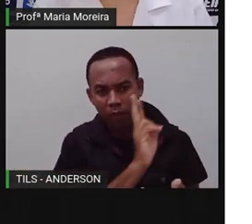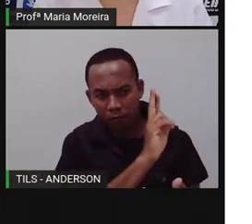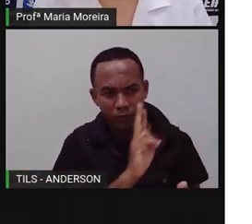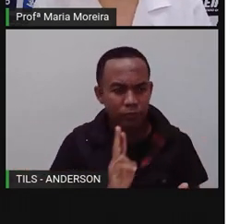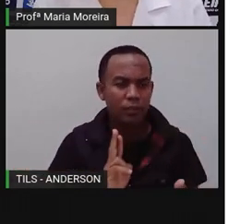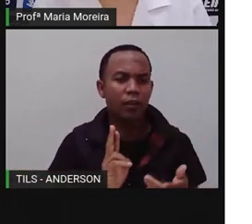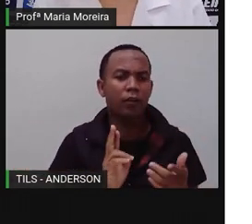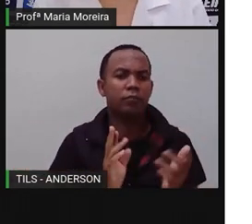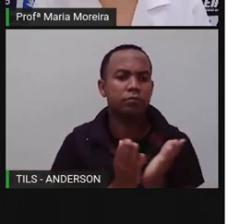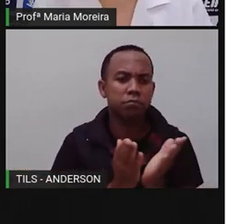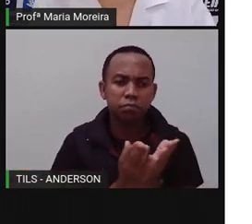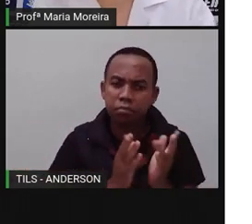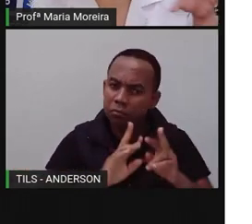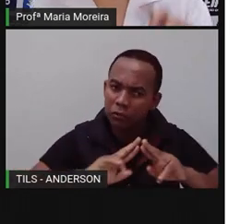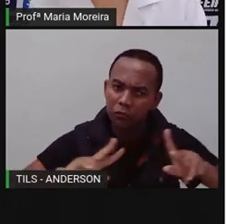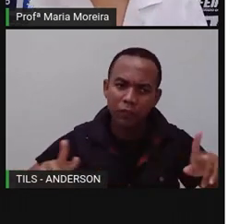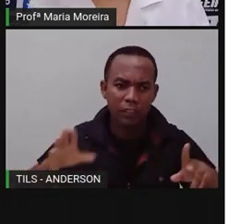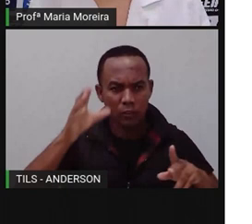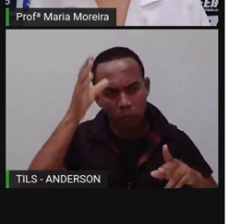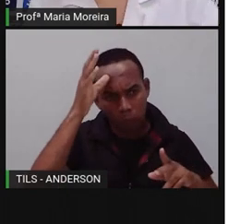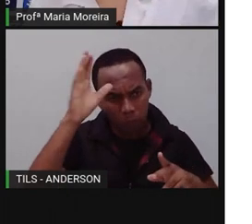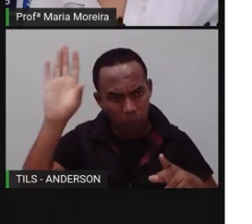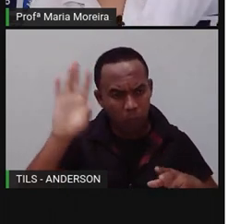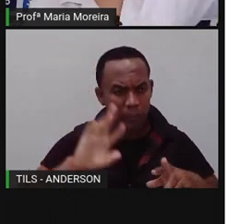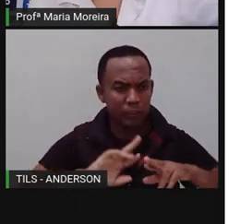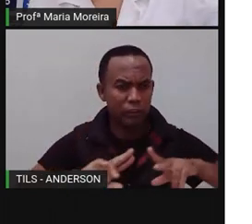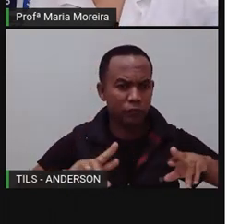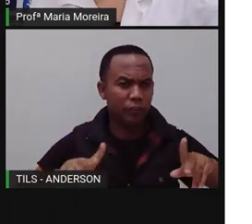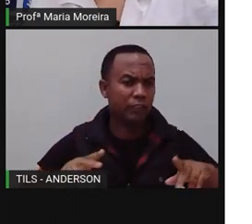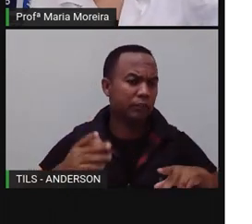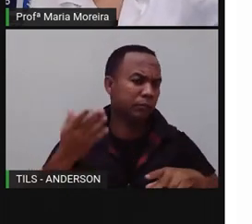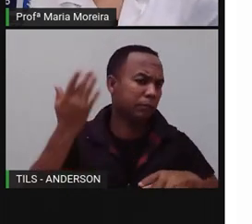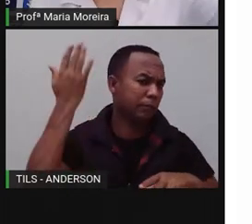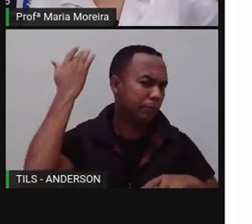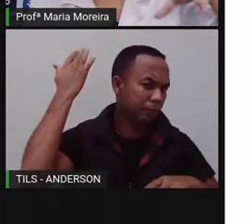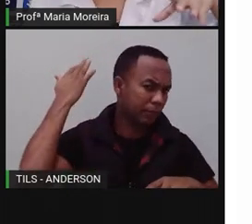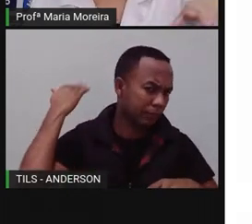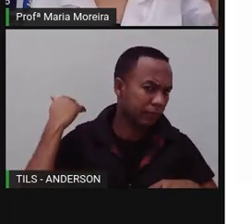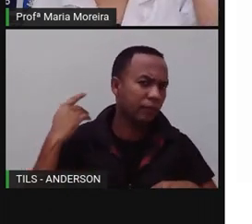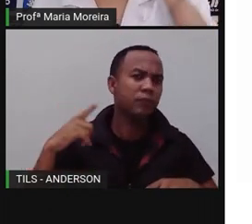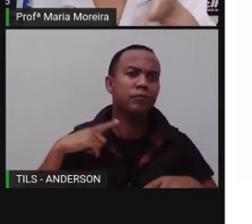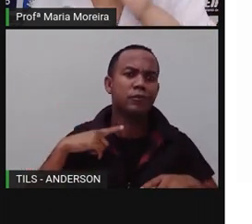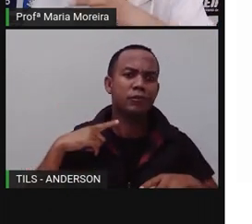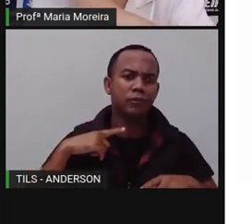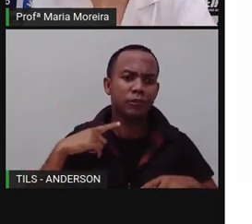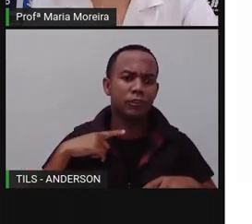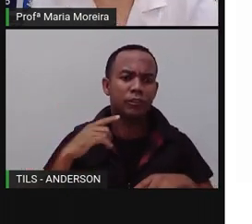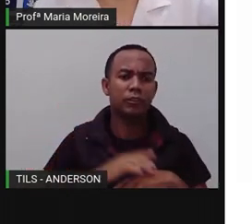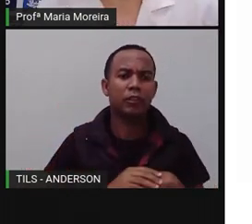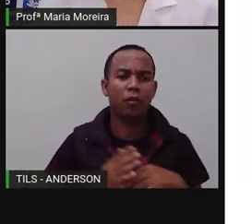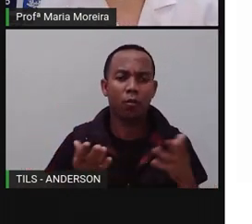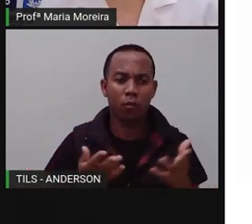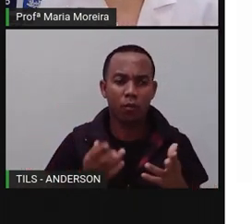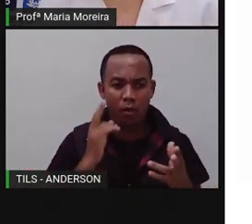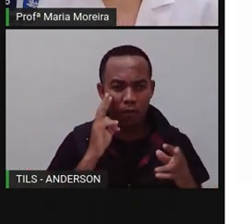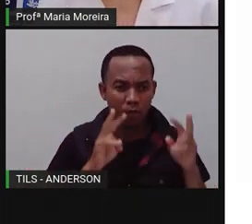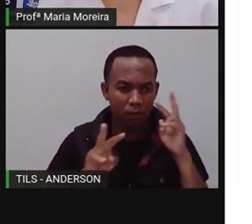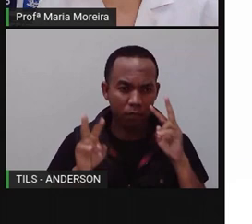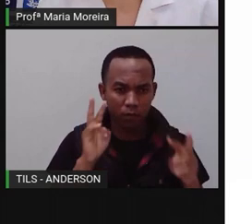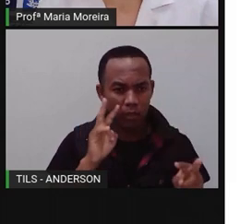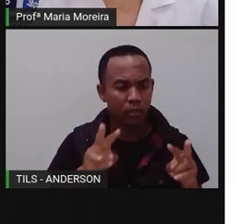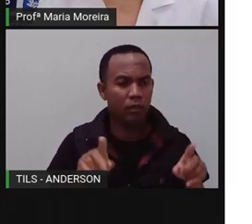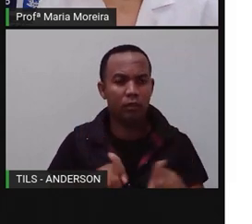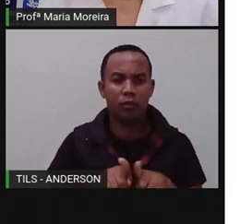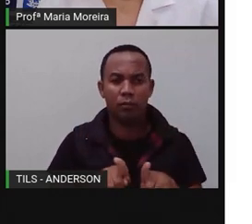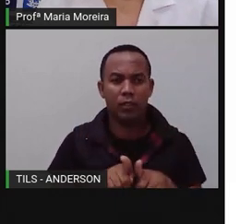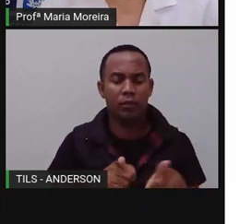cultural brasileiro. Então, assim, vários costumes que vieram de lá, né? A gente pode conseguir visualizar em tudo isso aí que a Pró falou